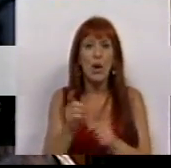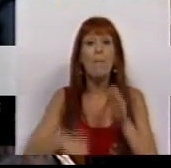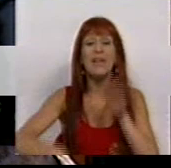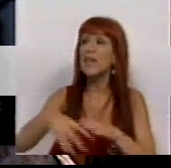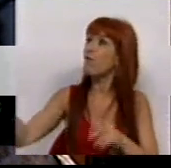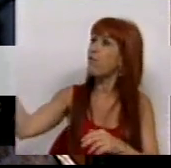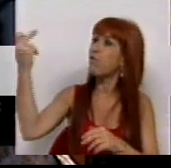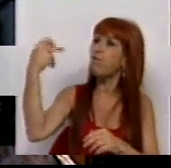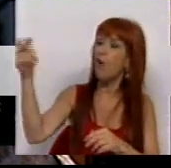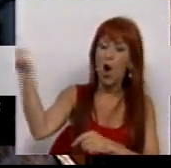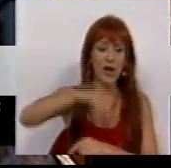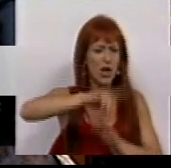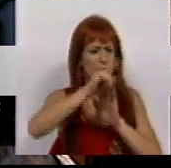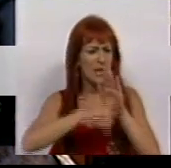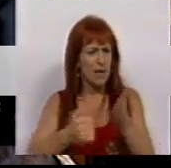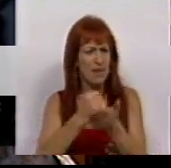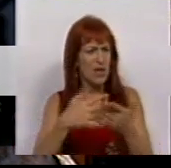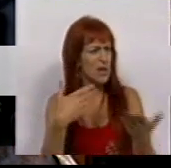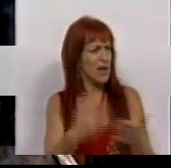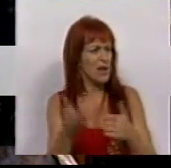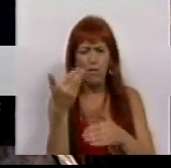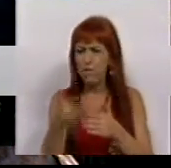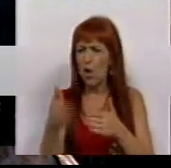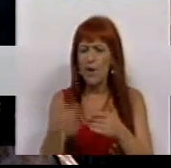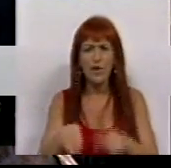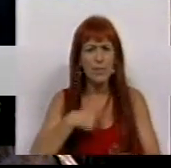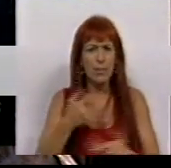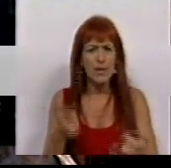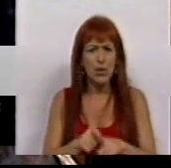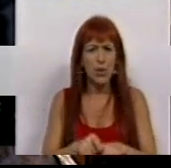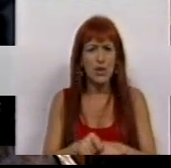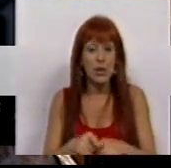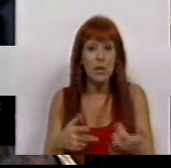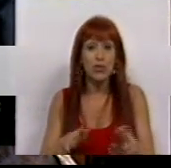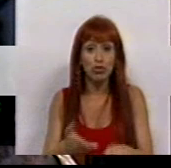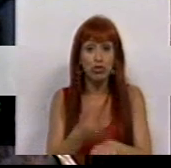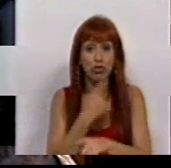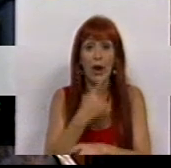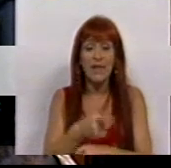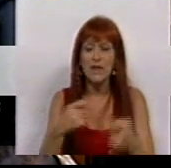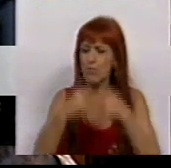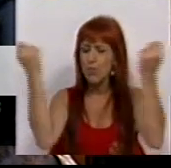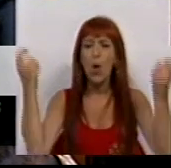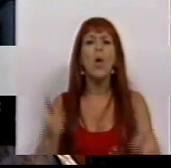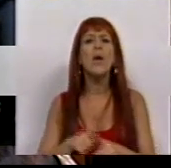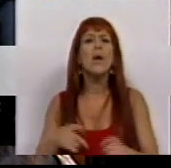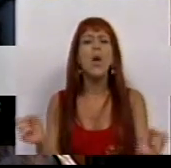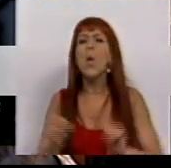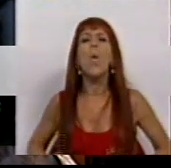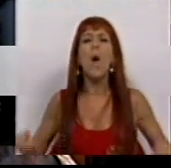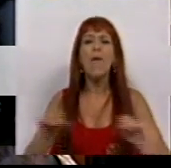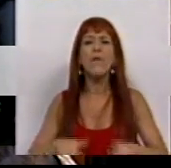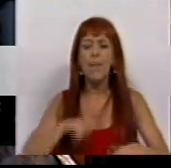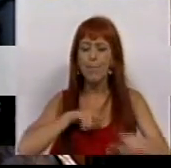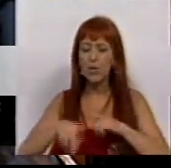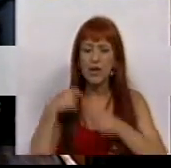exterior e dos princípios de mercado que deixam de fora as preocupações atrás postas. E incompatível com a não existência